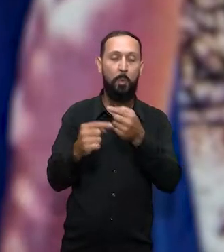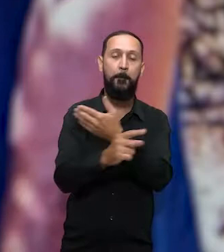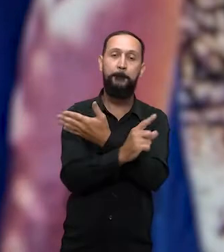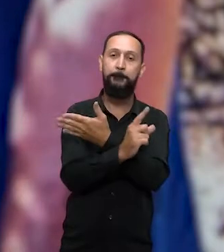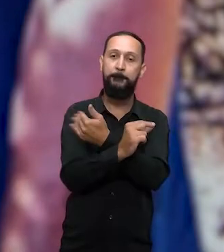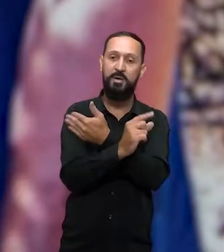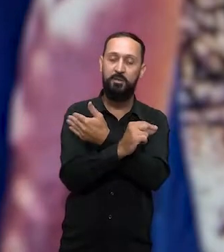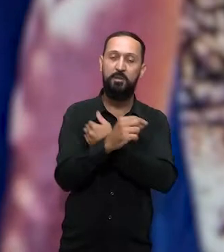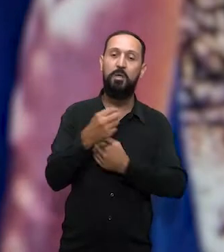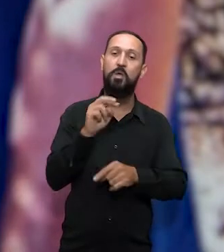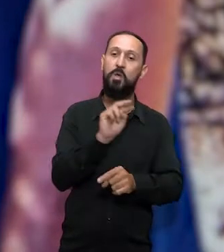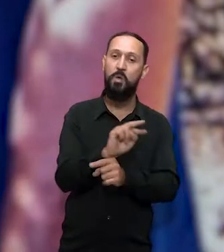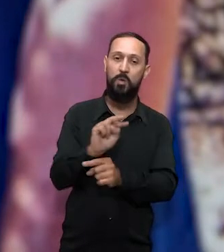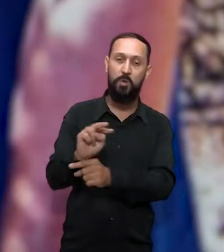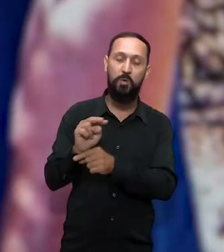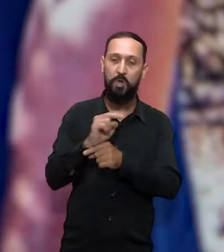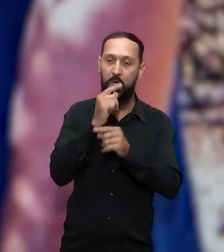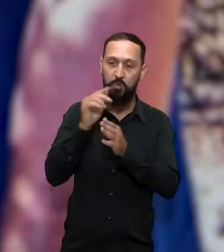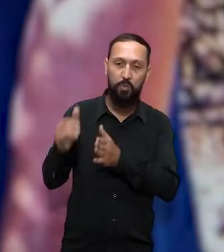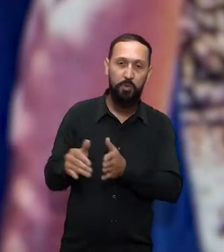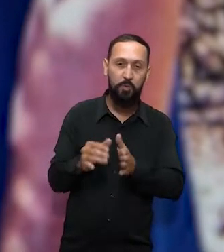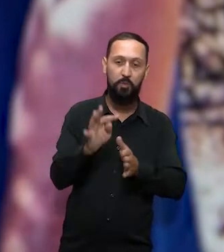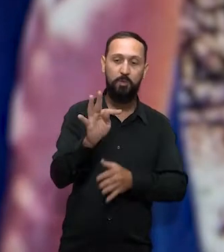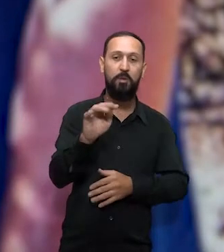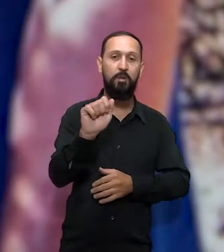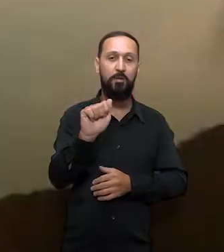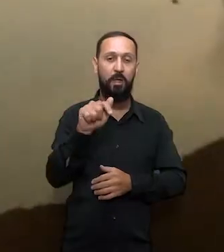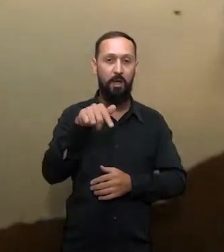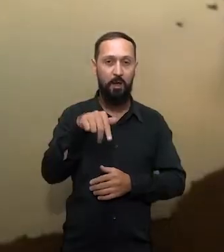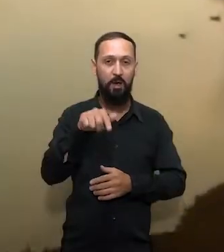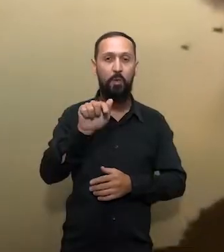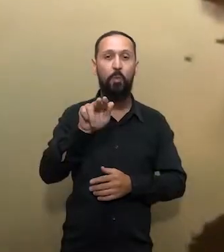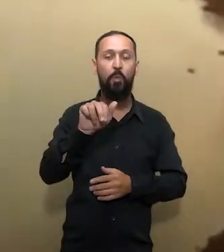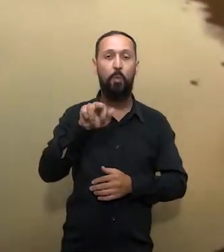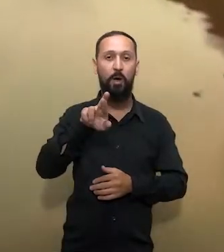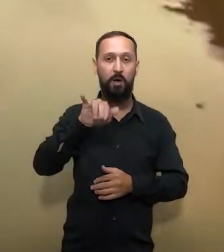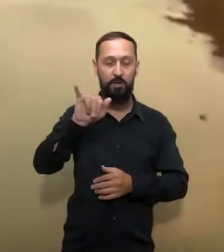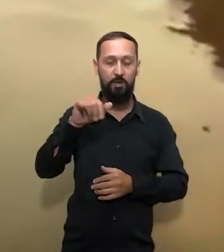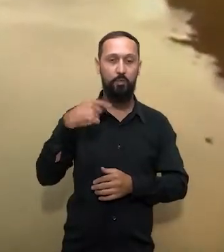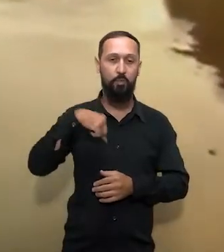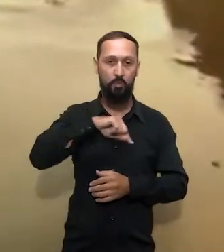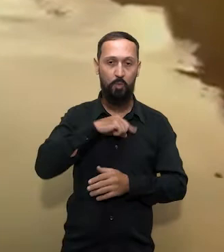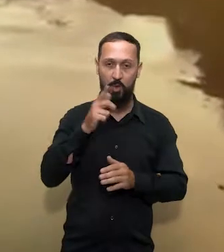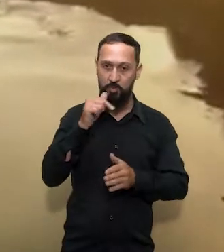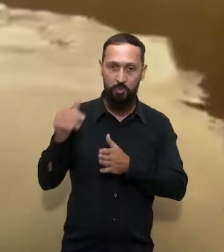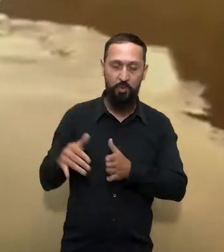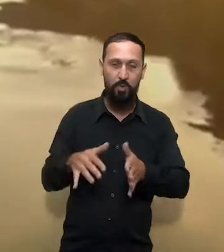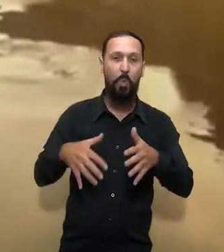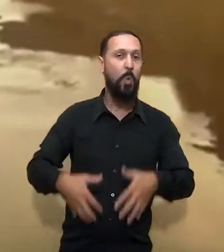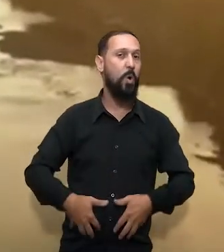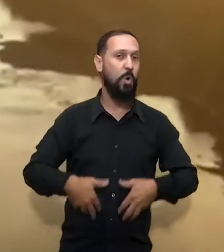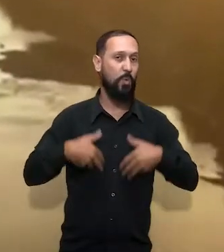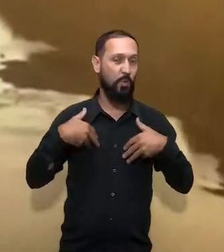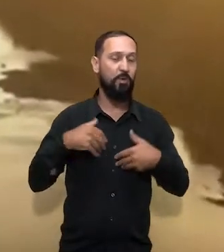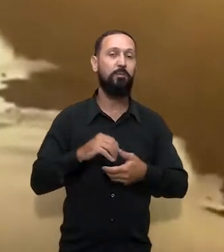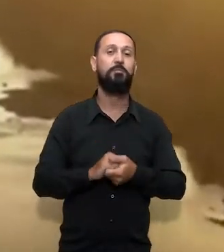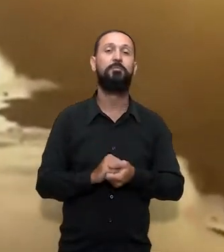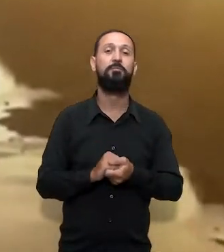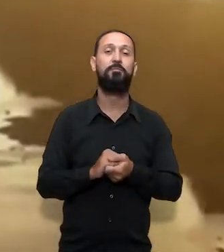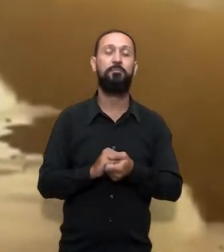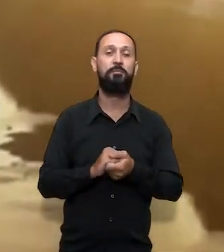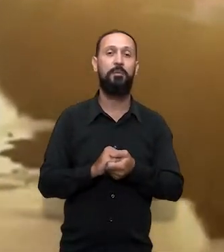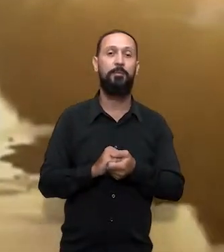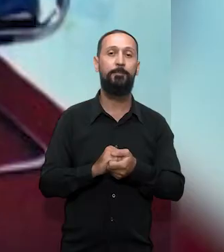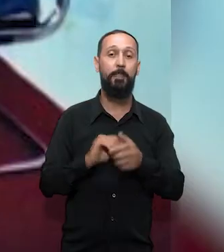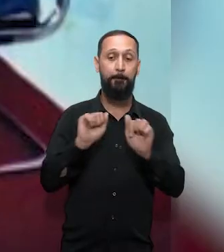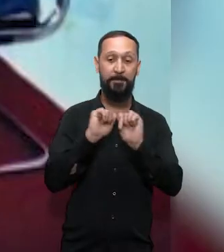o Pantanal e a preservação do rio Taquari, com o slogan "Nosso Rio, Nosso Maior Orgulho".